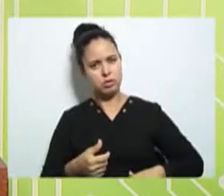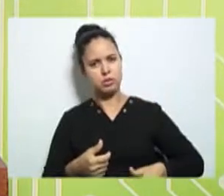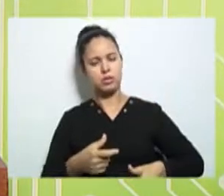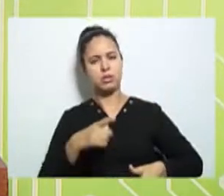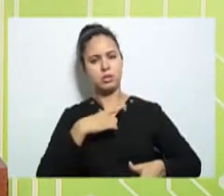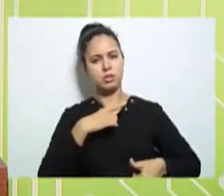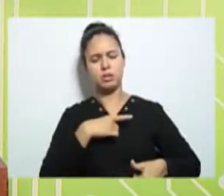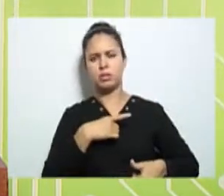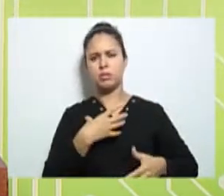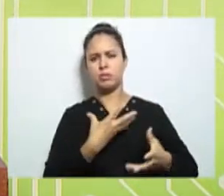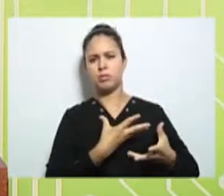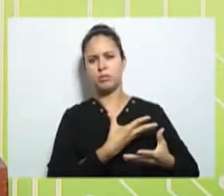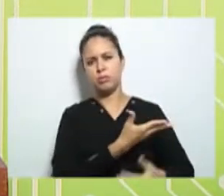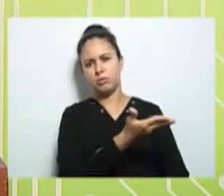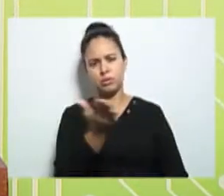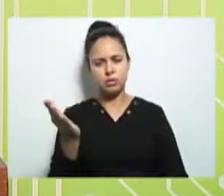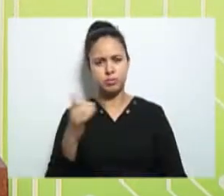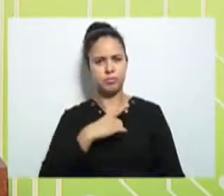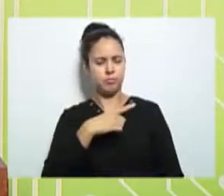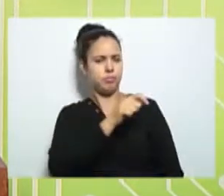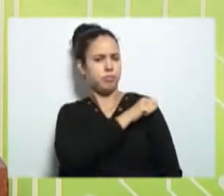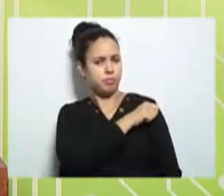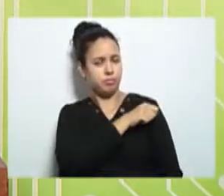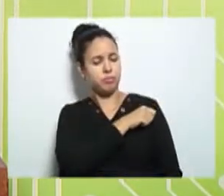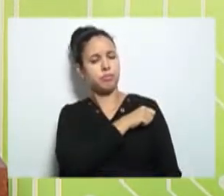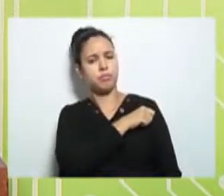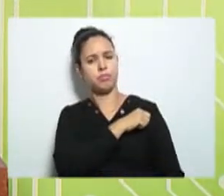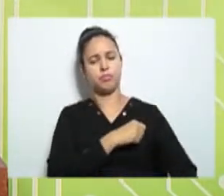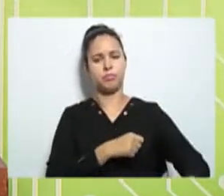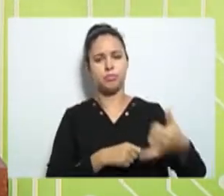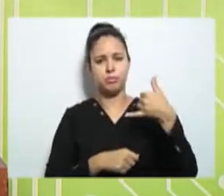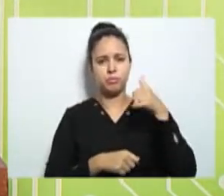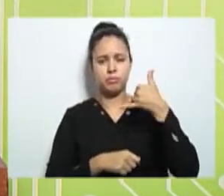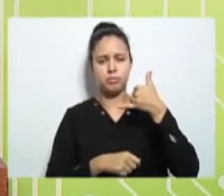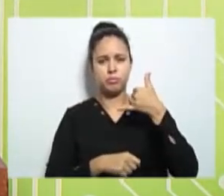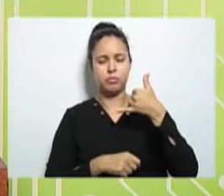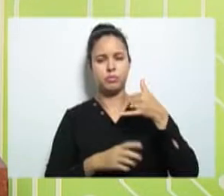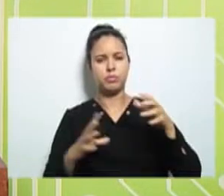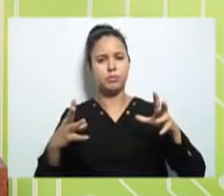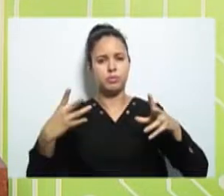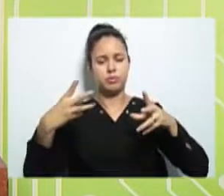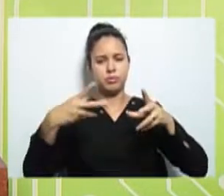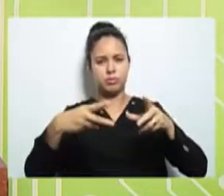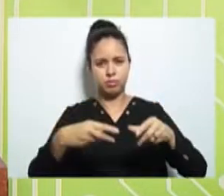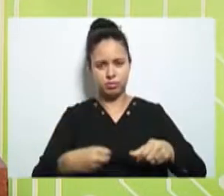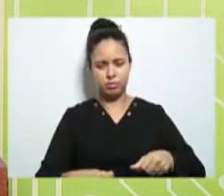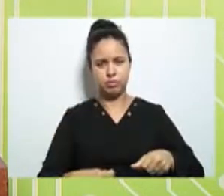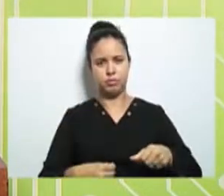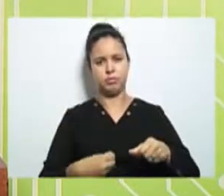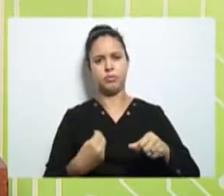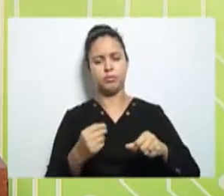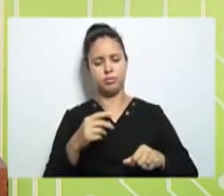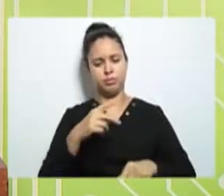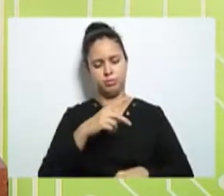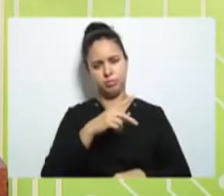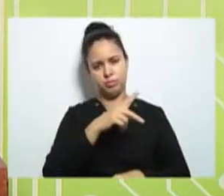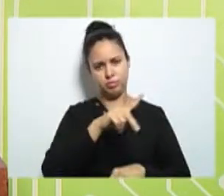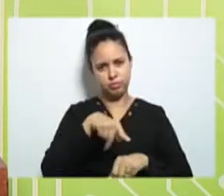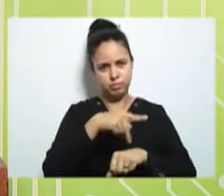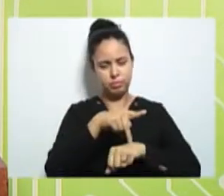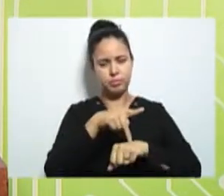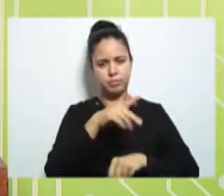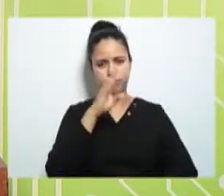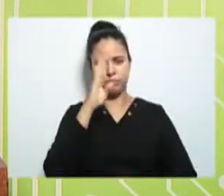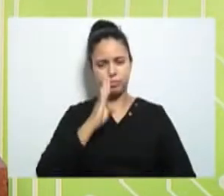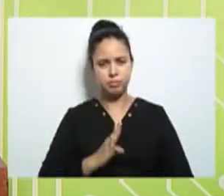deve ter, tá? E segundo dados recentes aí do IBGE, a maioria dos brasileiros acessam, utilizam recursos da internet através